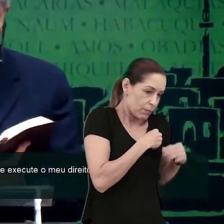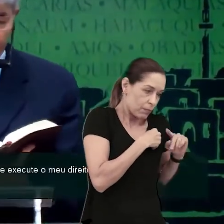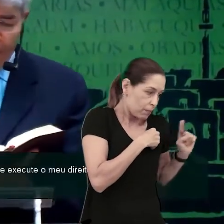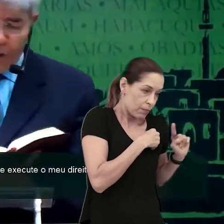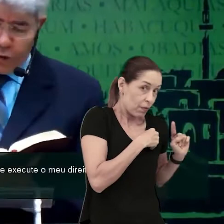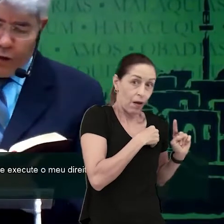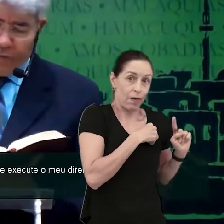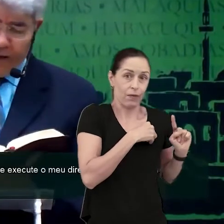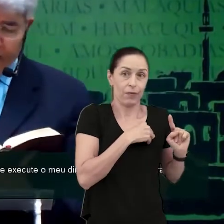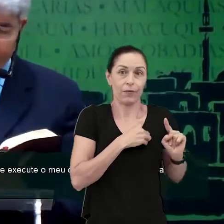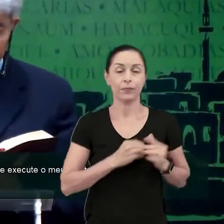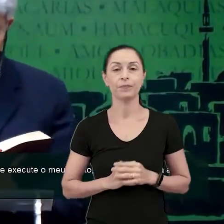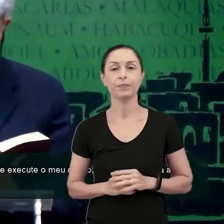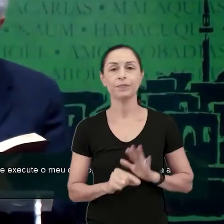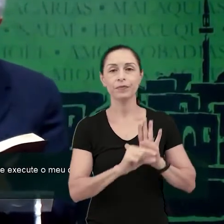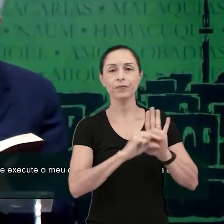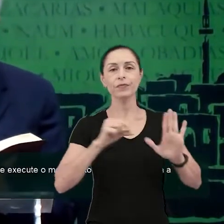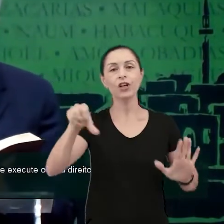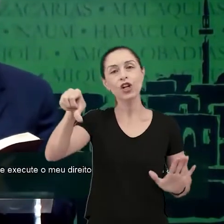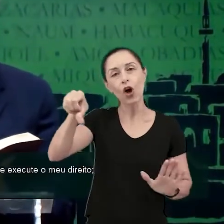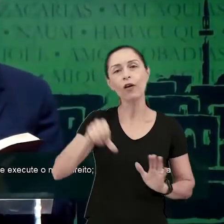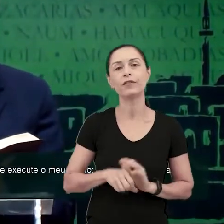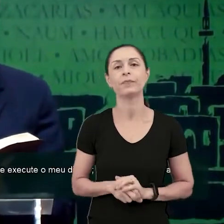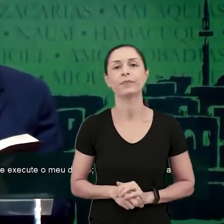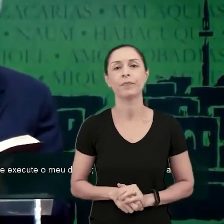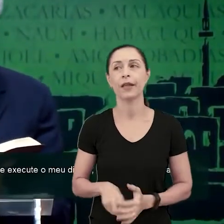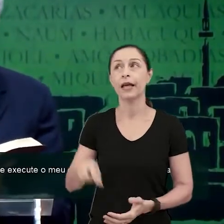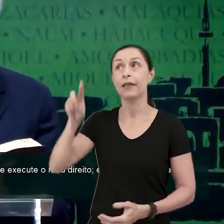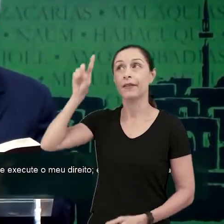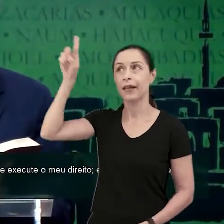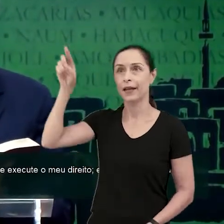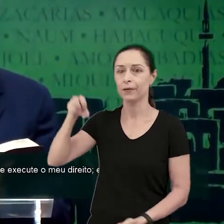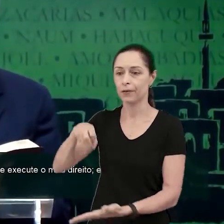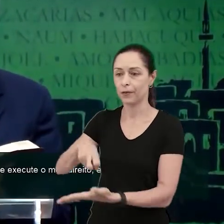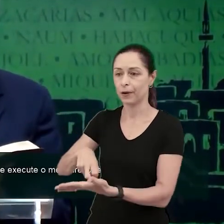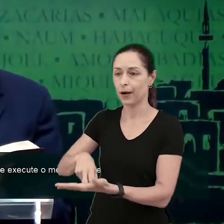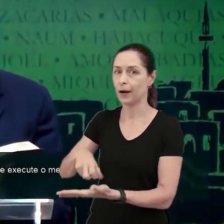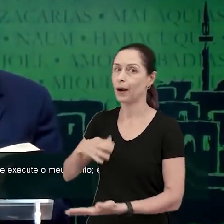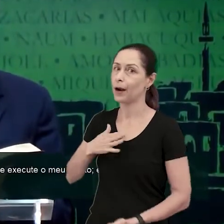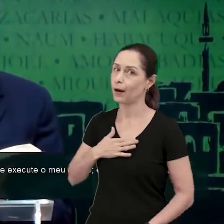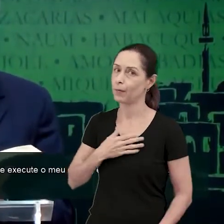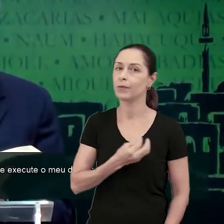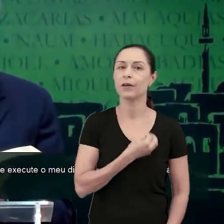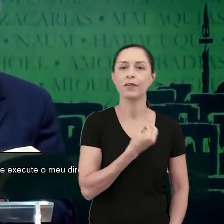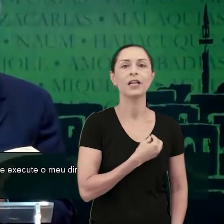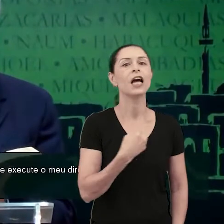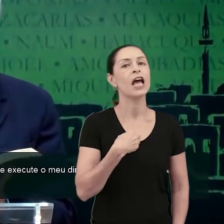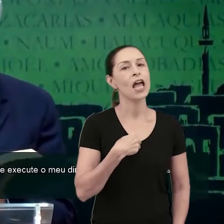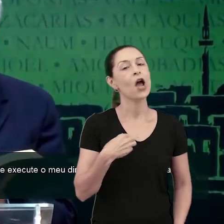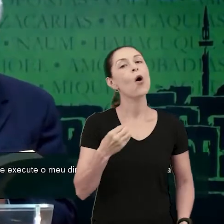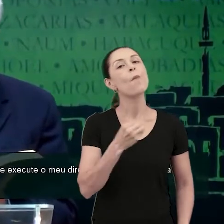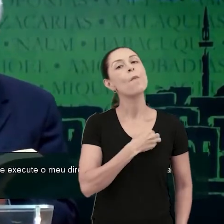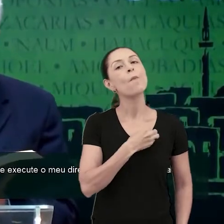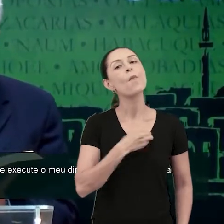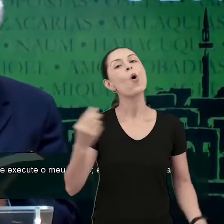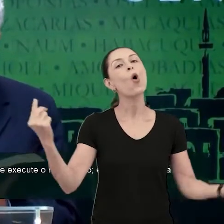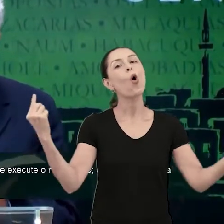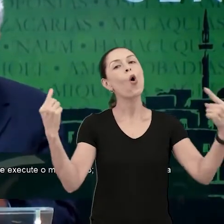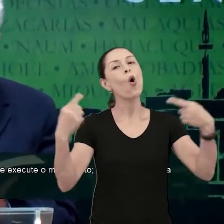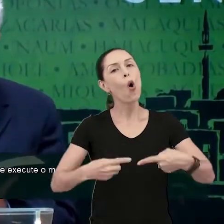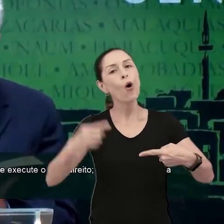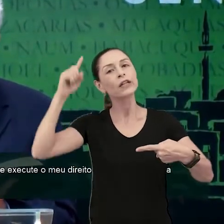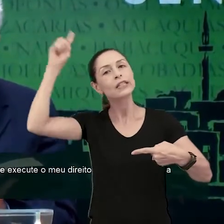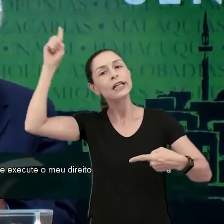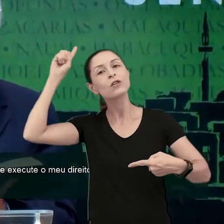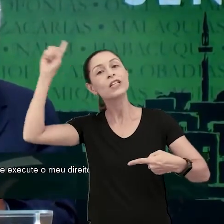juntos? Sofrerei a ira do Senhor, porque pequei contra Ele, até que julgue a minha causa e execute